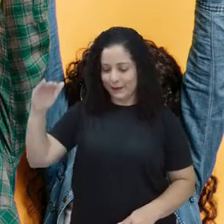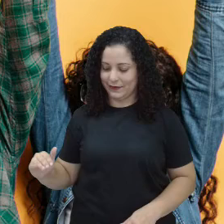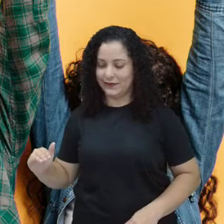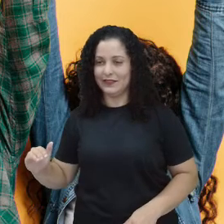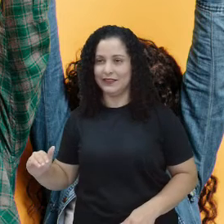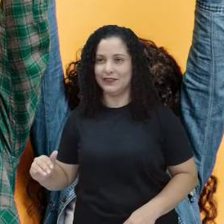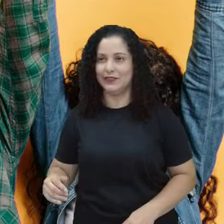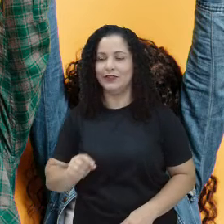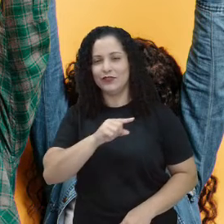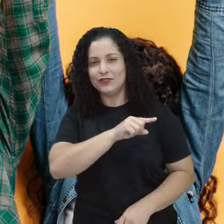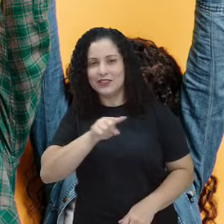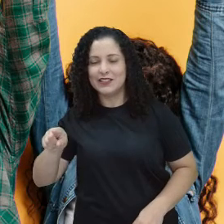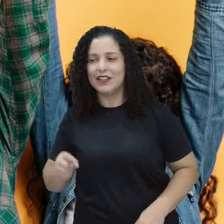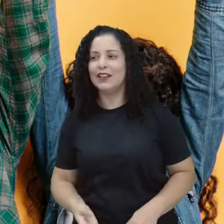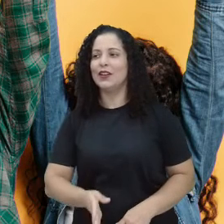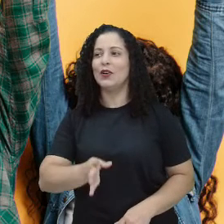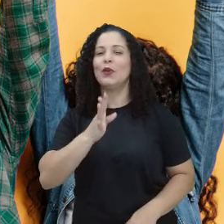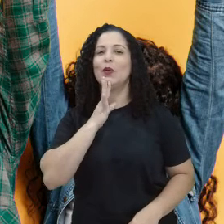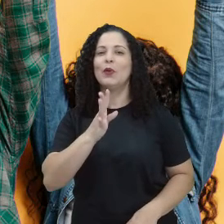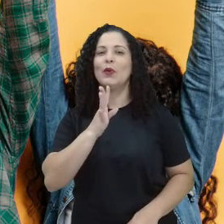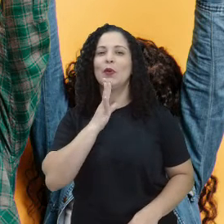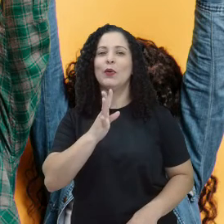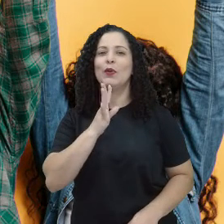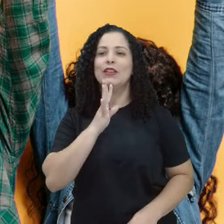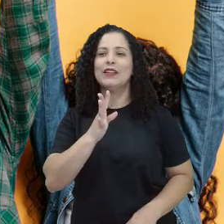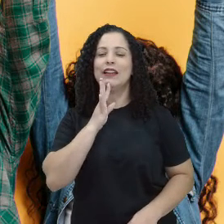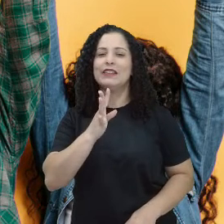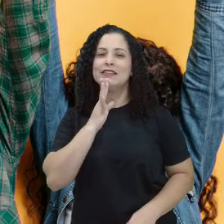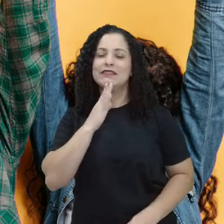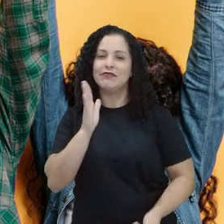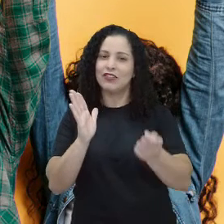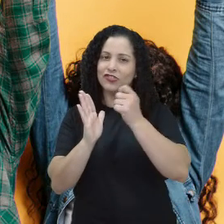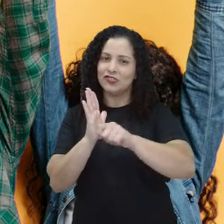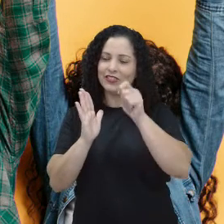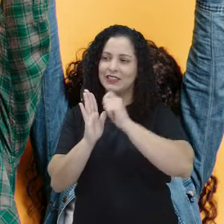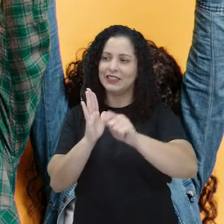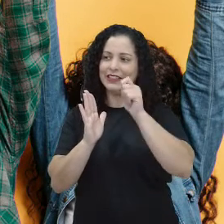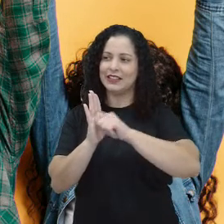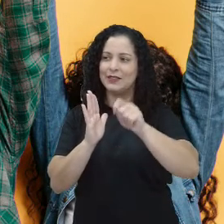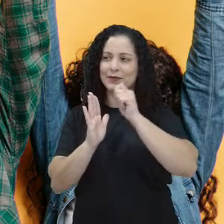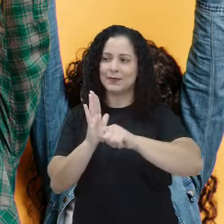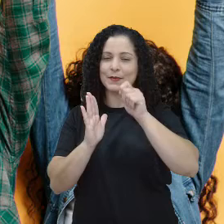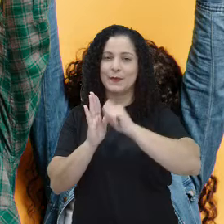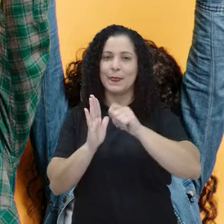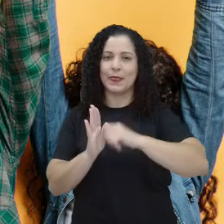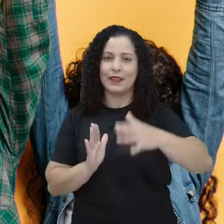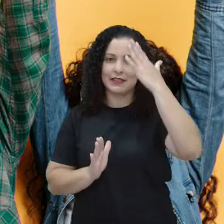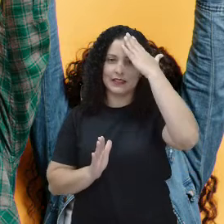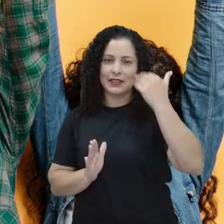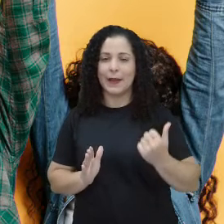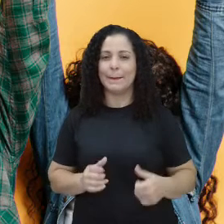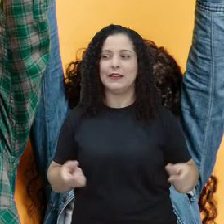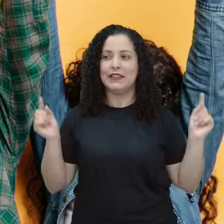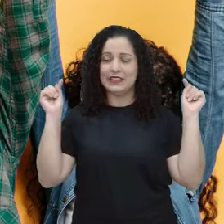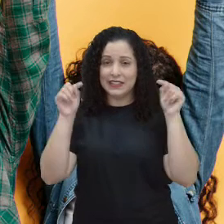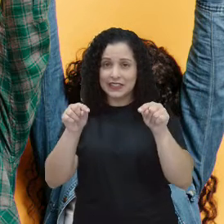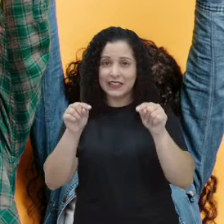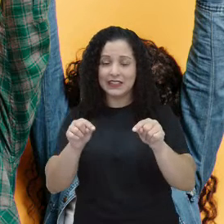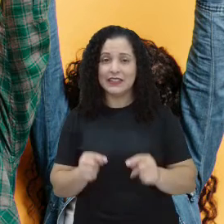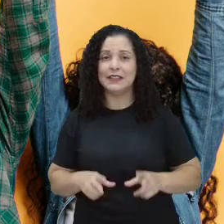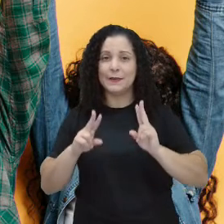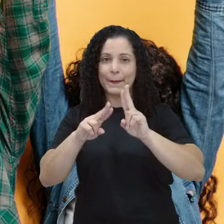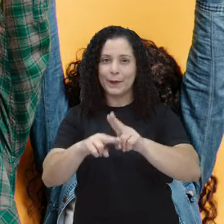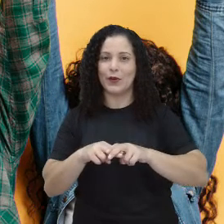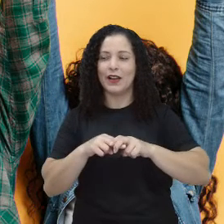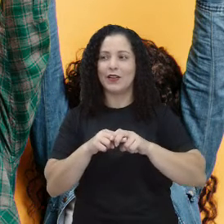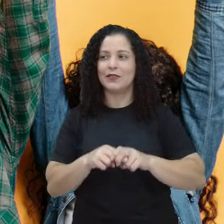dele, quem conhece a escrita de Fernando Sabino, sabe que ele está se referindo isso por conta